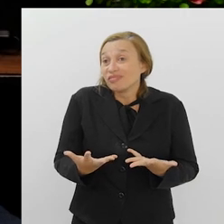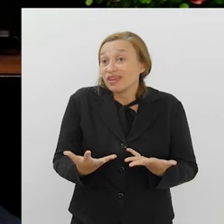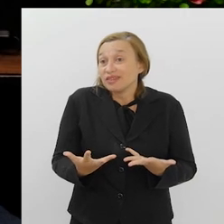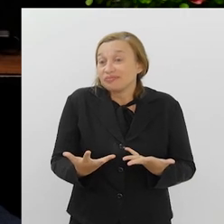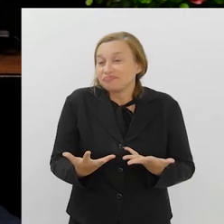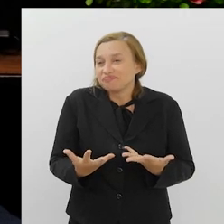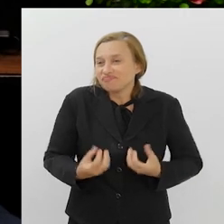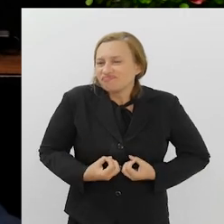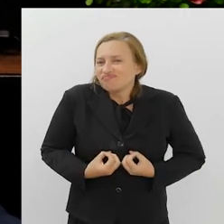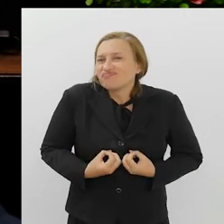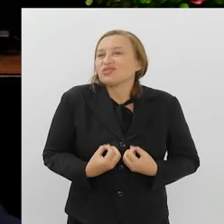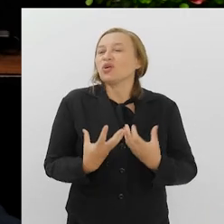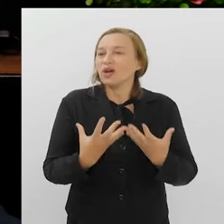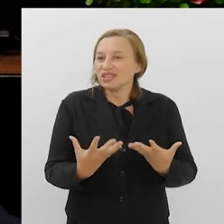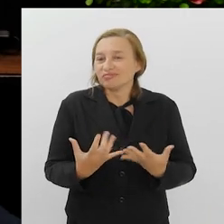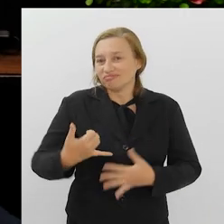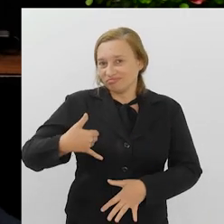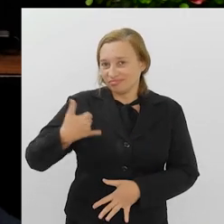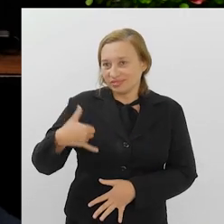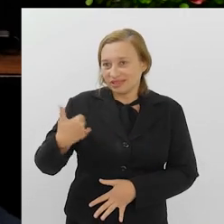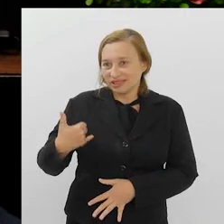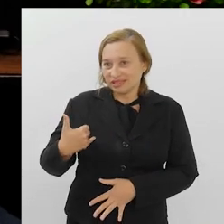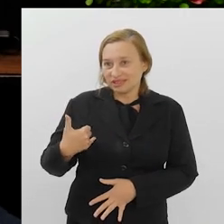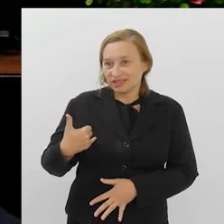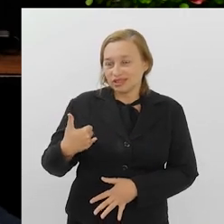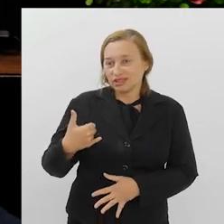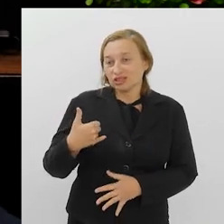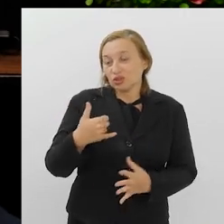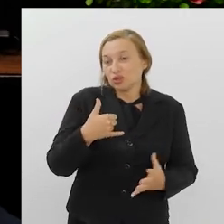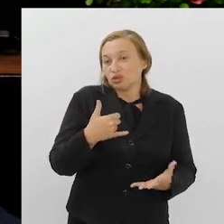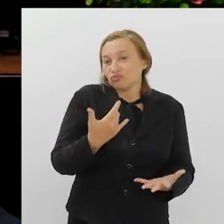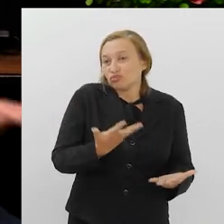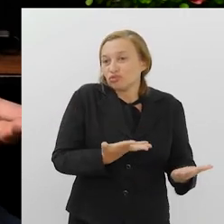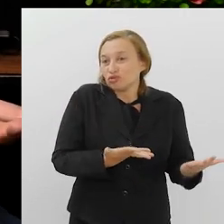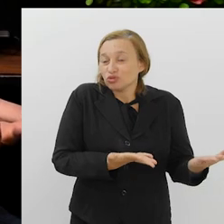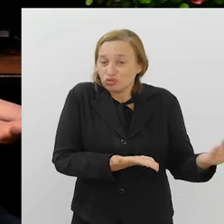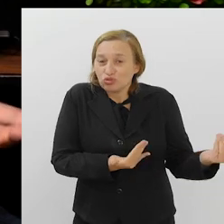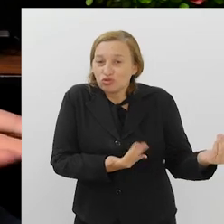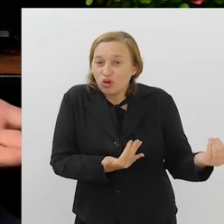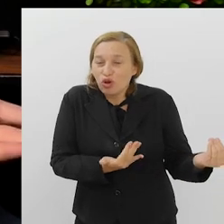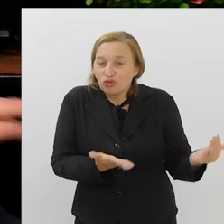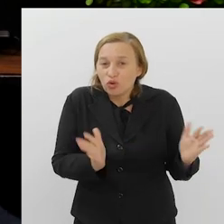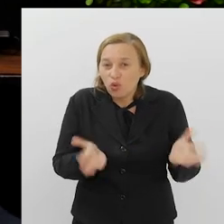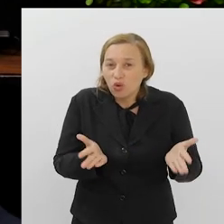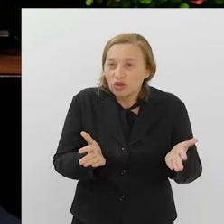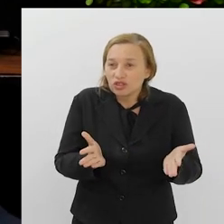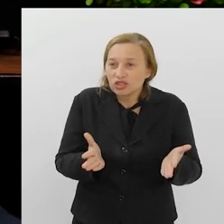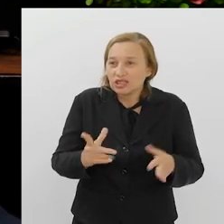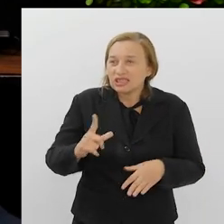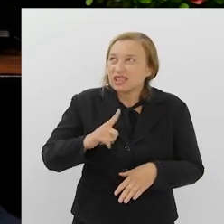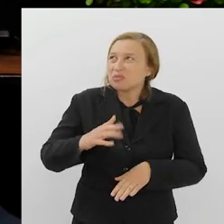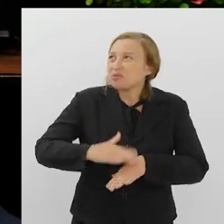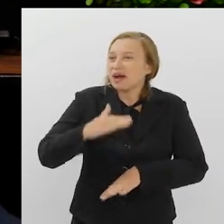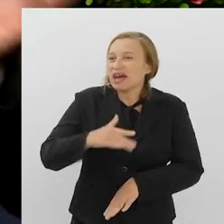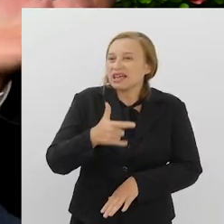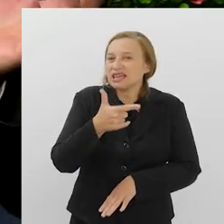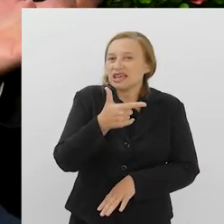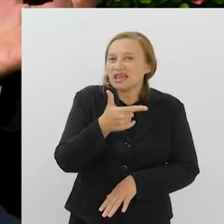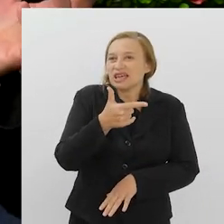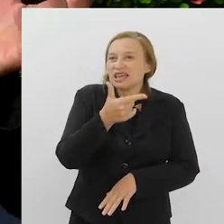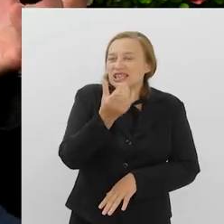eh a doação Nessa idade no mundo nos no eh nosso hoje nós temos mais de